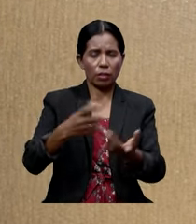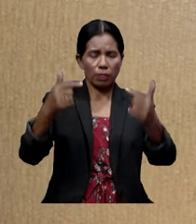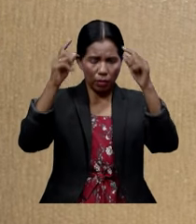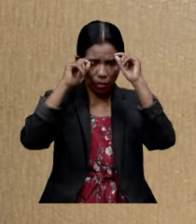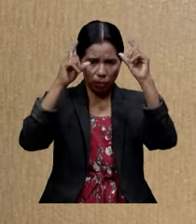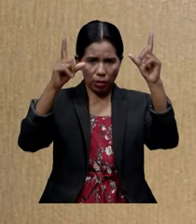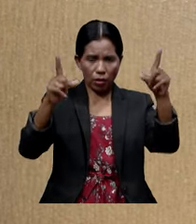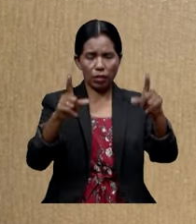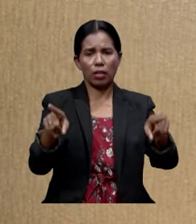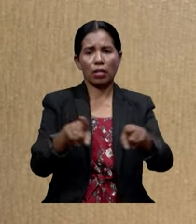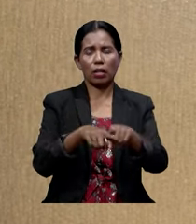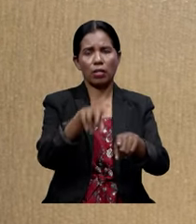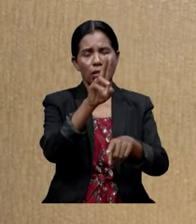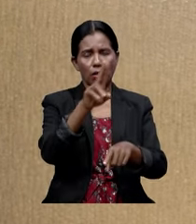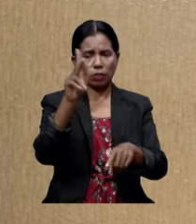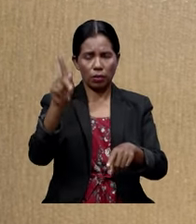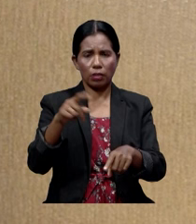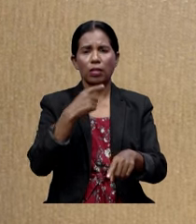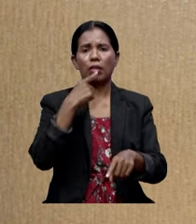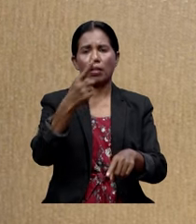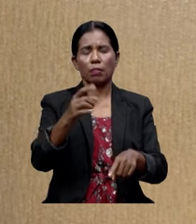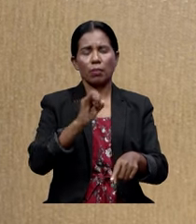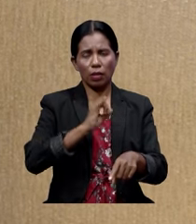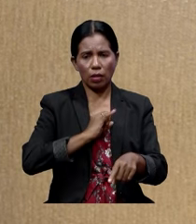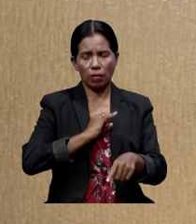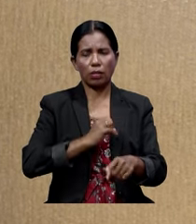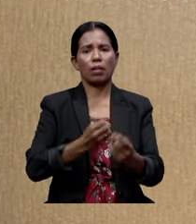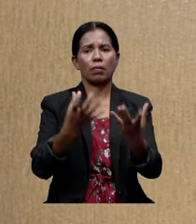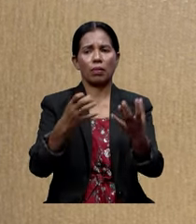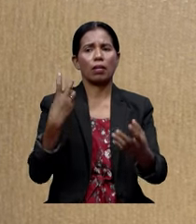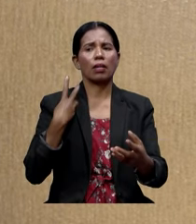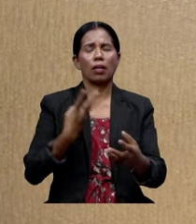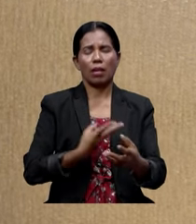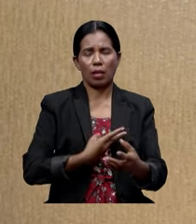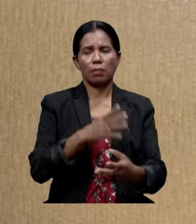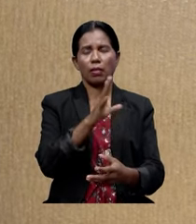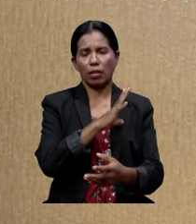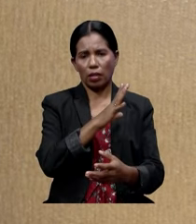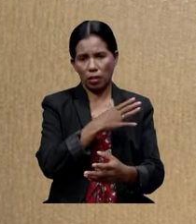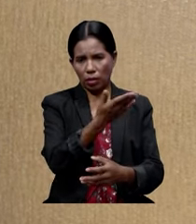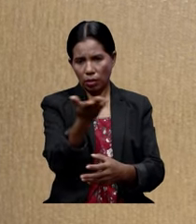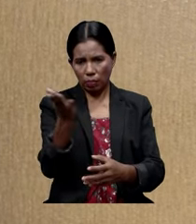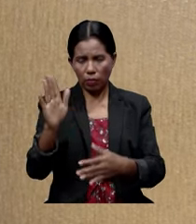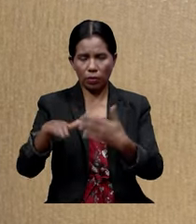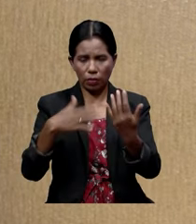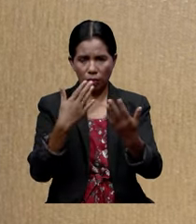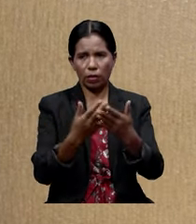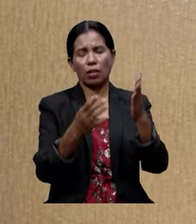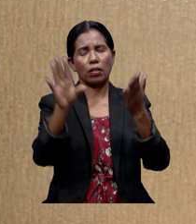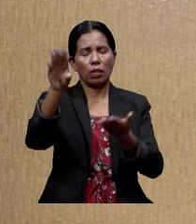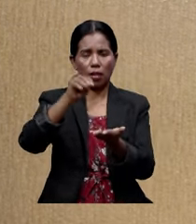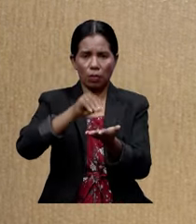Emirates, até te bahau da lehira, a mi reindeid e te bahotsir, a tu adota